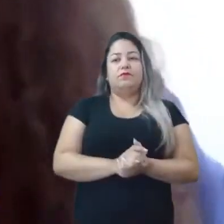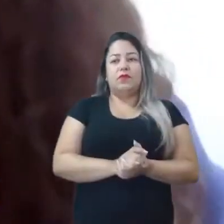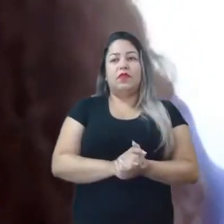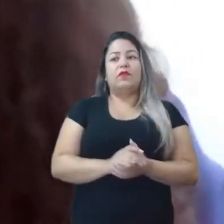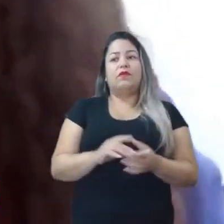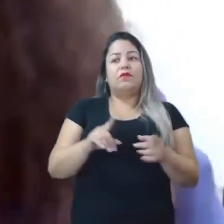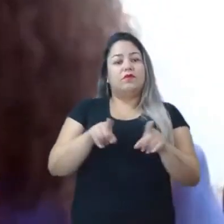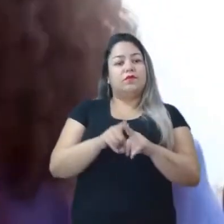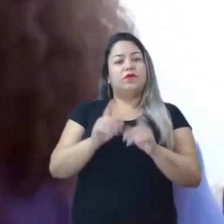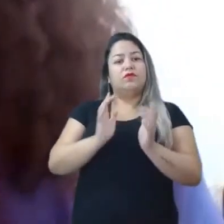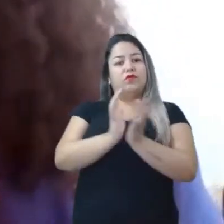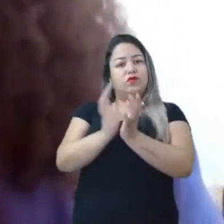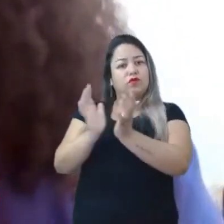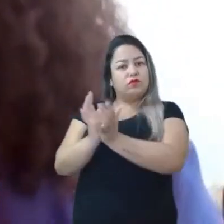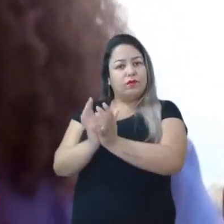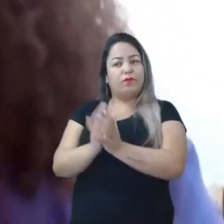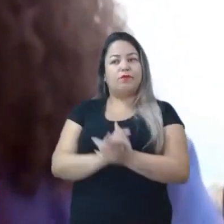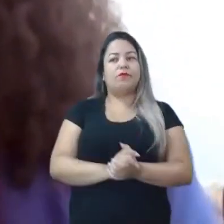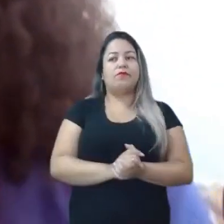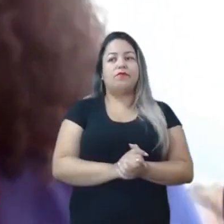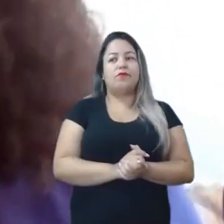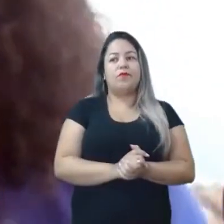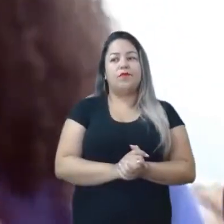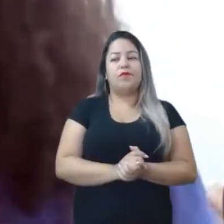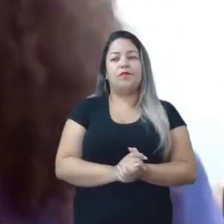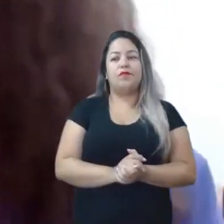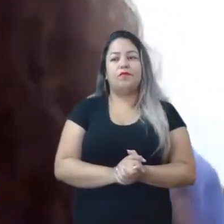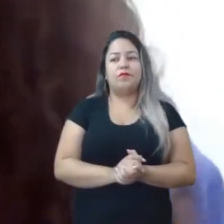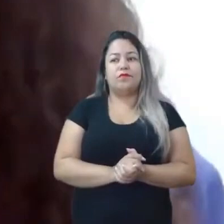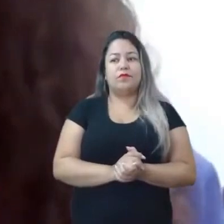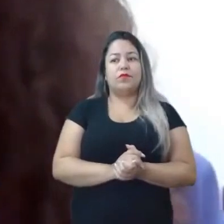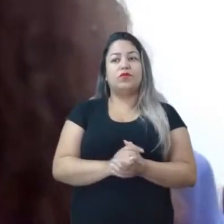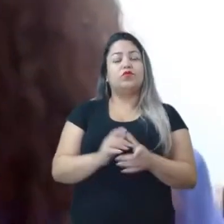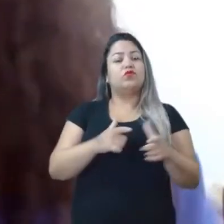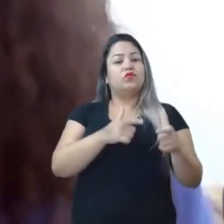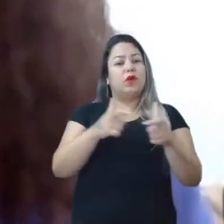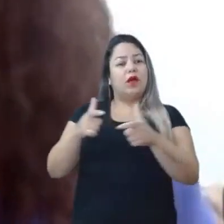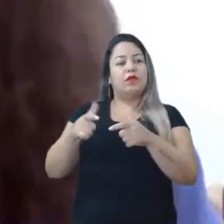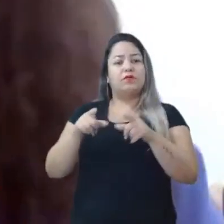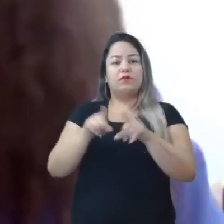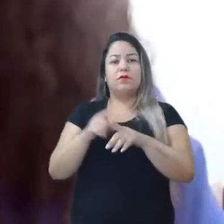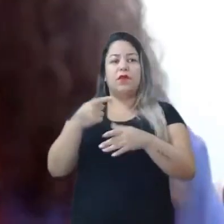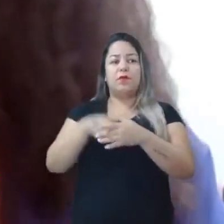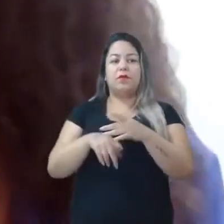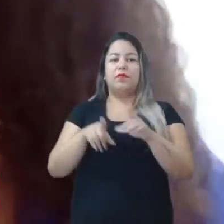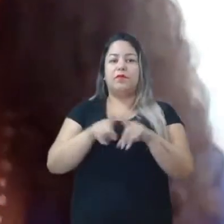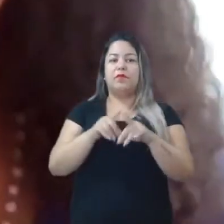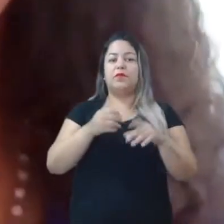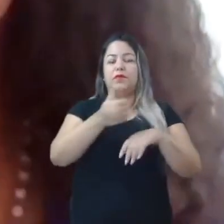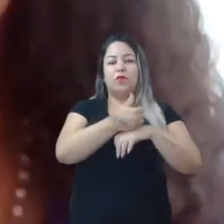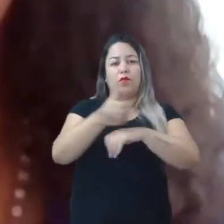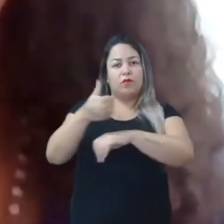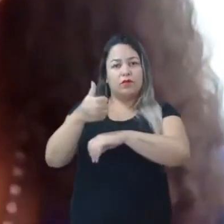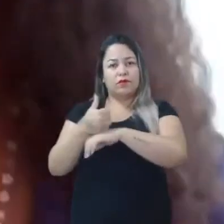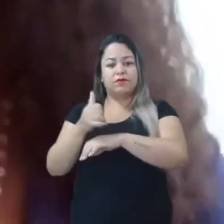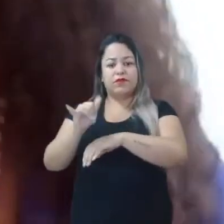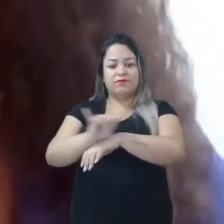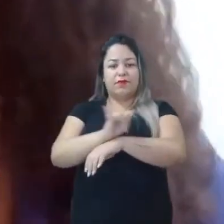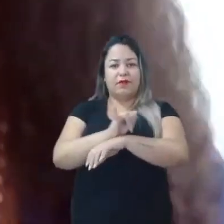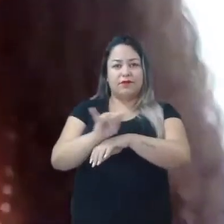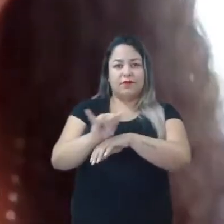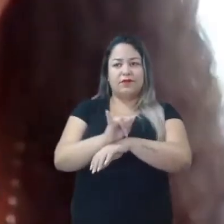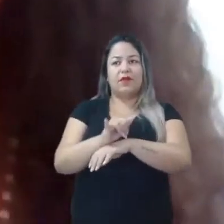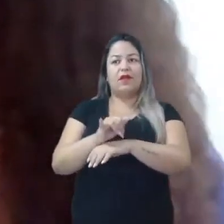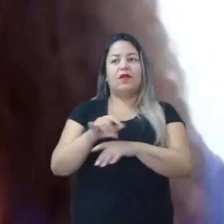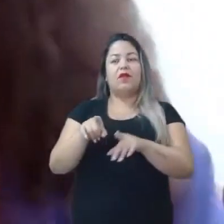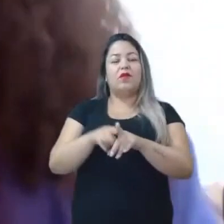dos coletivos, né, galgando os espaços internos para ocupar os espaços estratégicos, né, que é